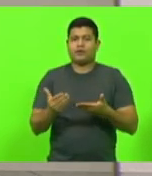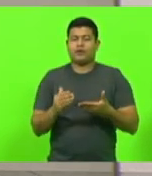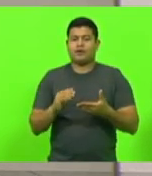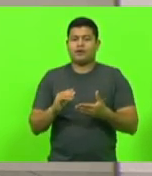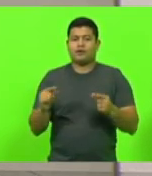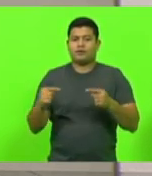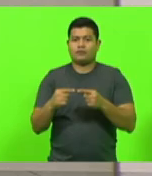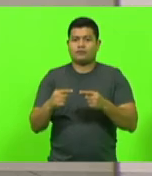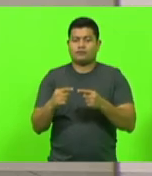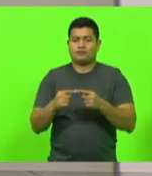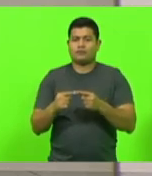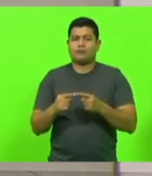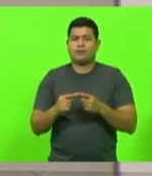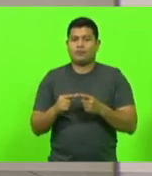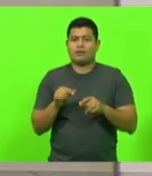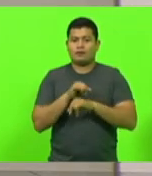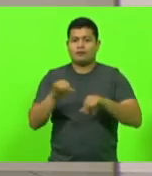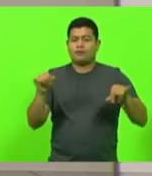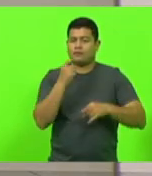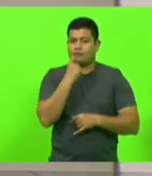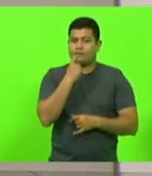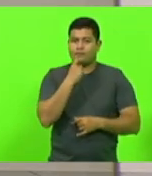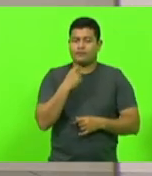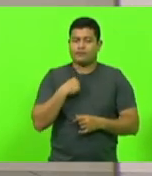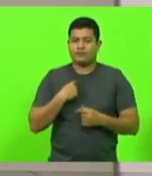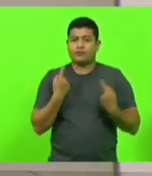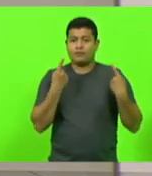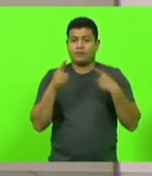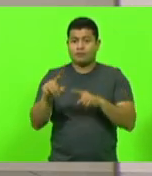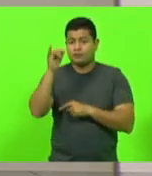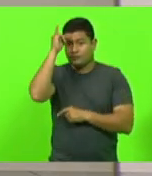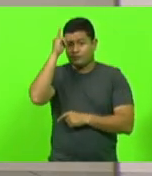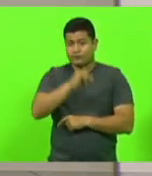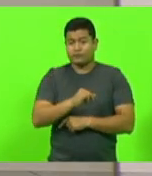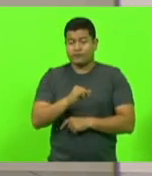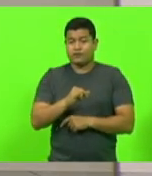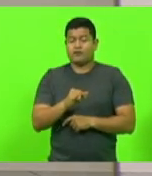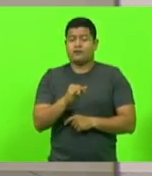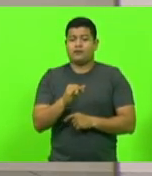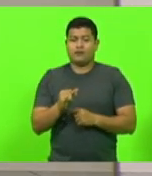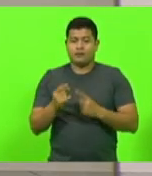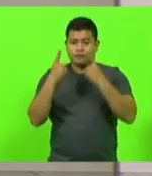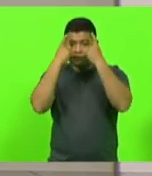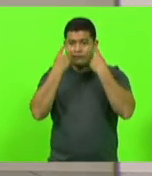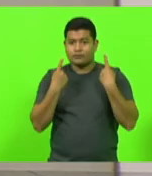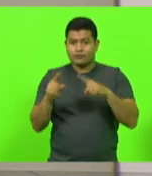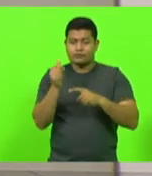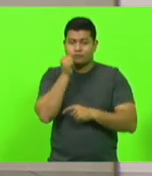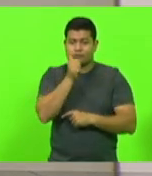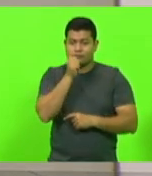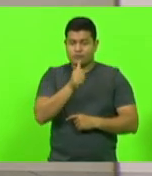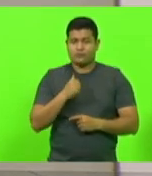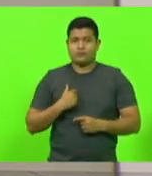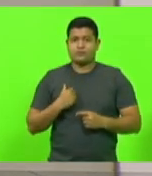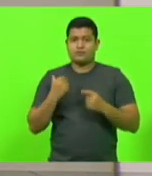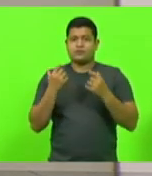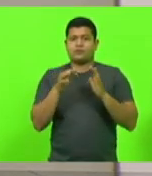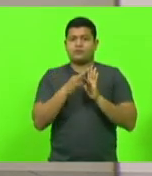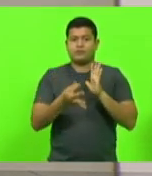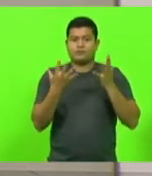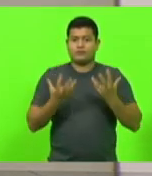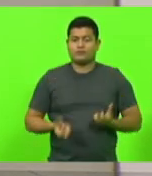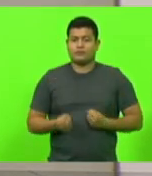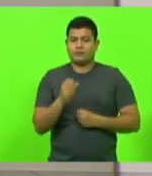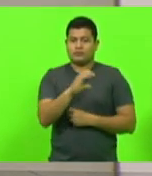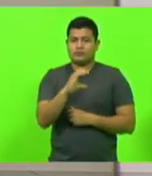do Estado de Santa Catarina, visando o combate e a prevenção à violência contra a mulher. Com pareceres favoráveis das Comissões de